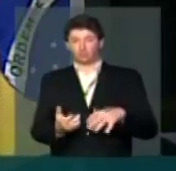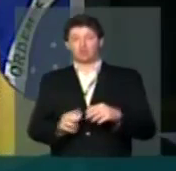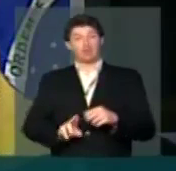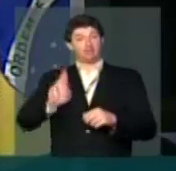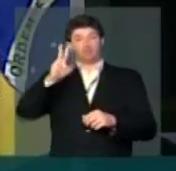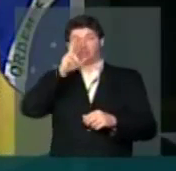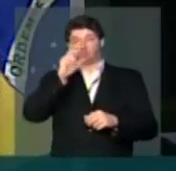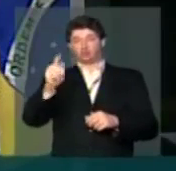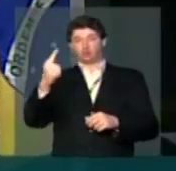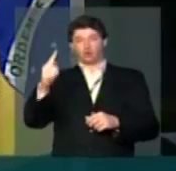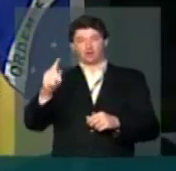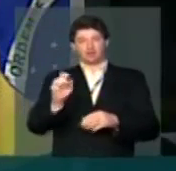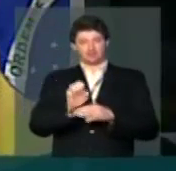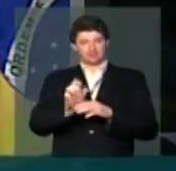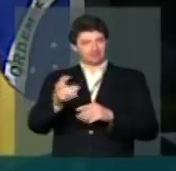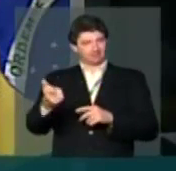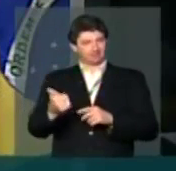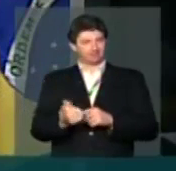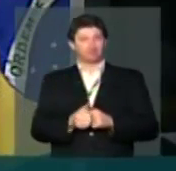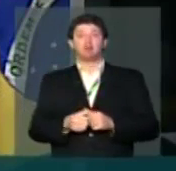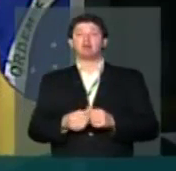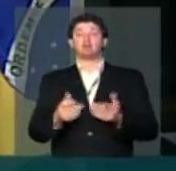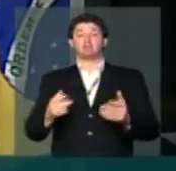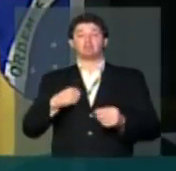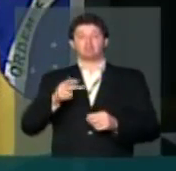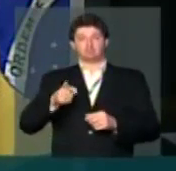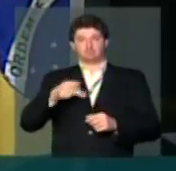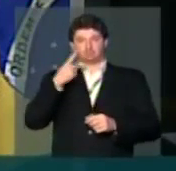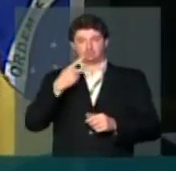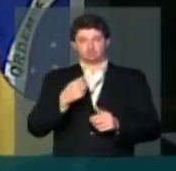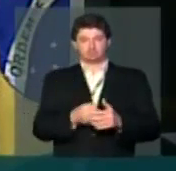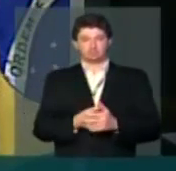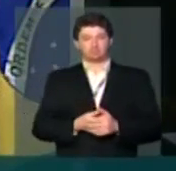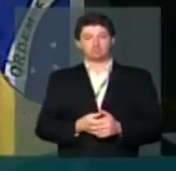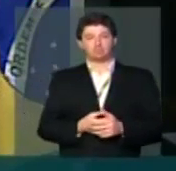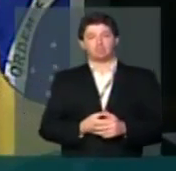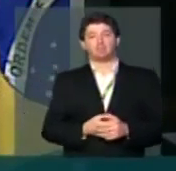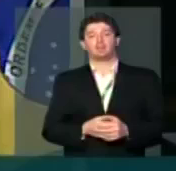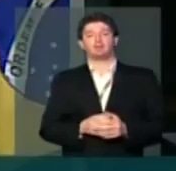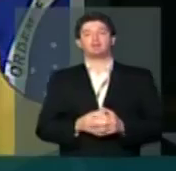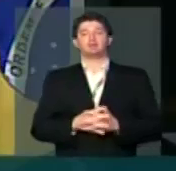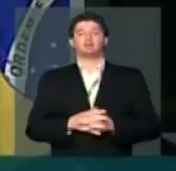seu estado do Goiás. Como eu ia dizendo, senhor presidente,